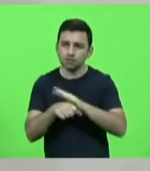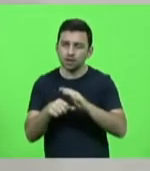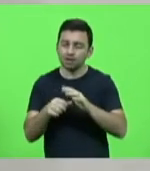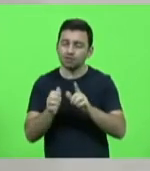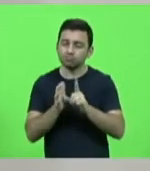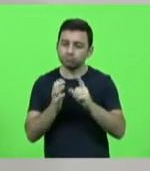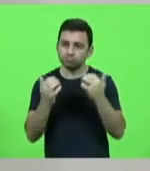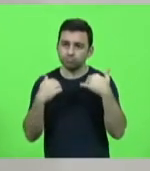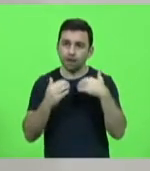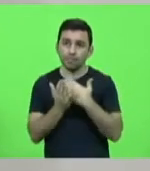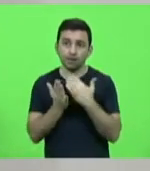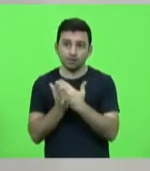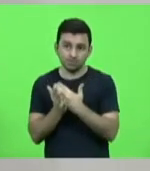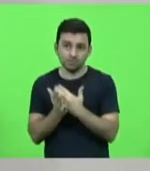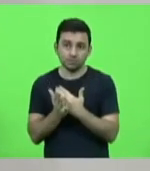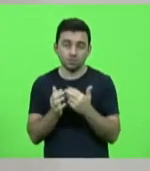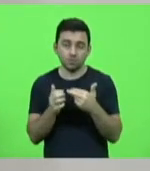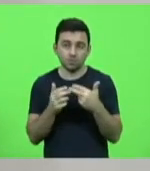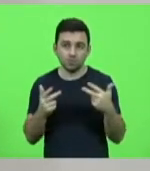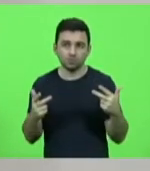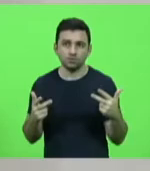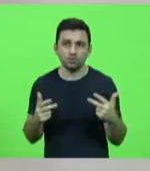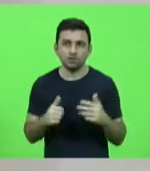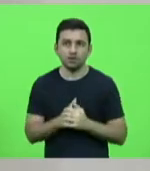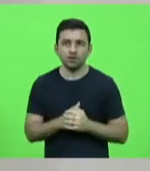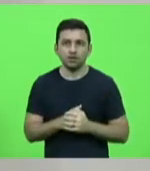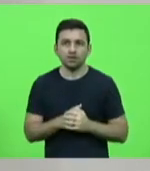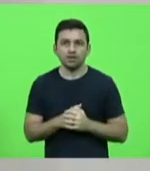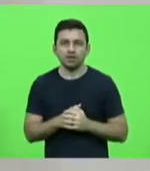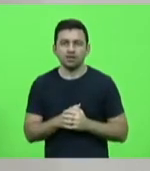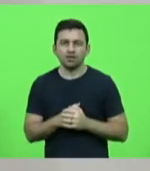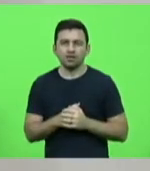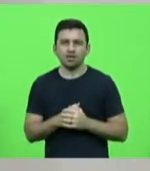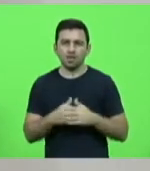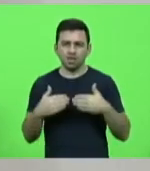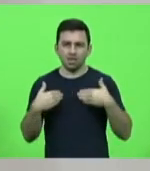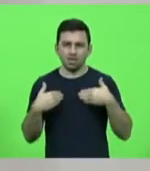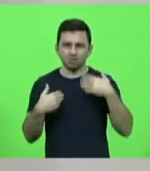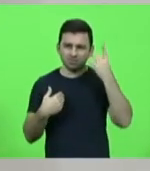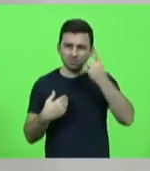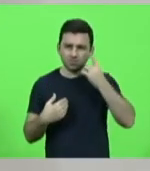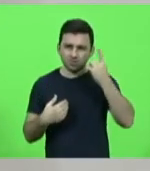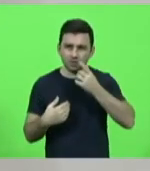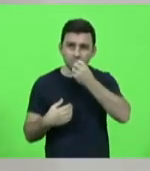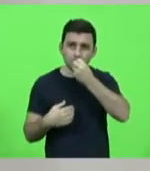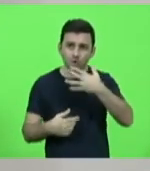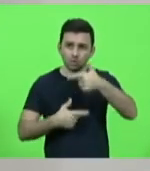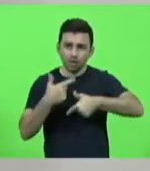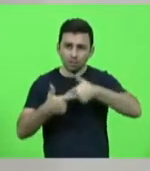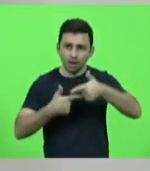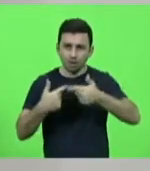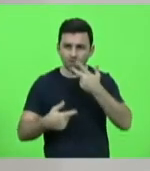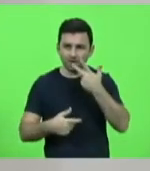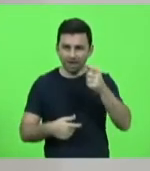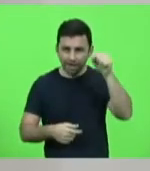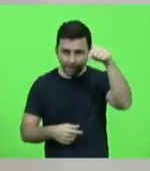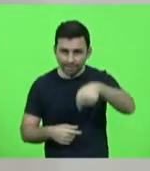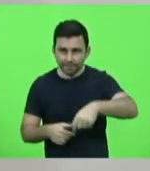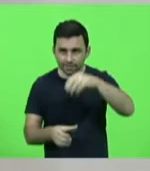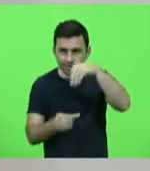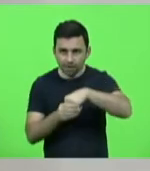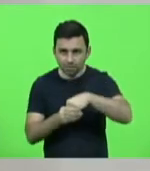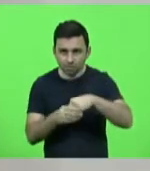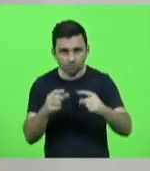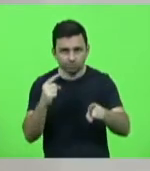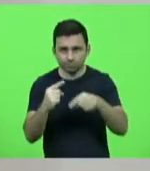Eu sempre defendi que o trabalho do bom homem público não é aqui, nesse tapete vermelho.